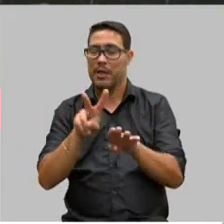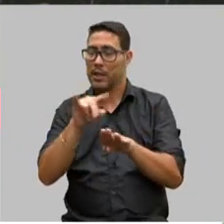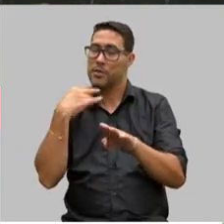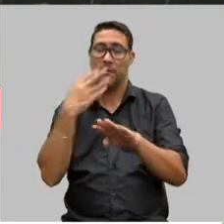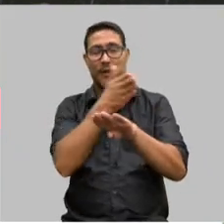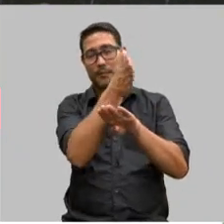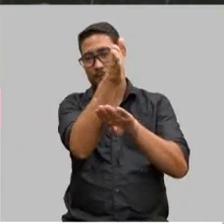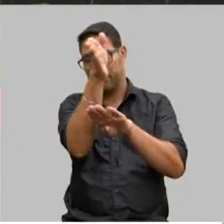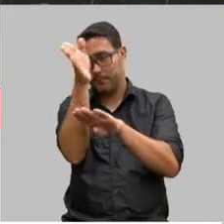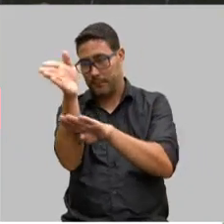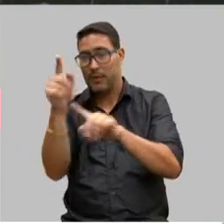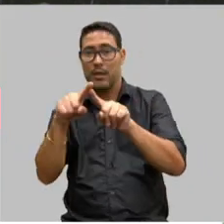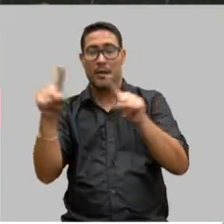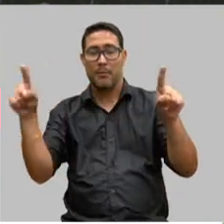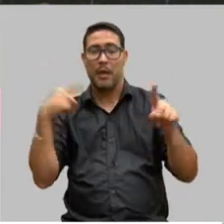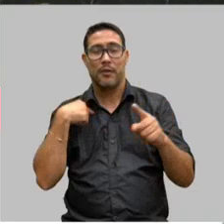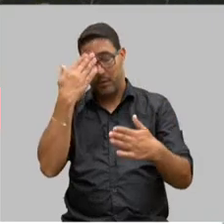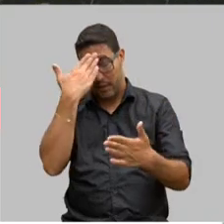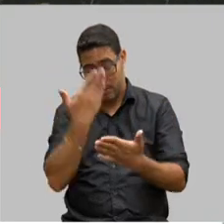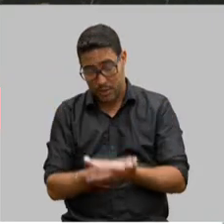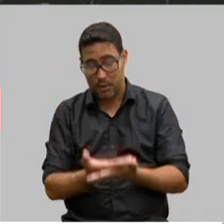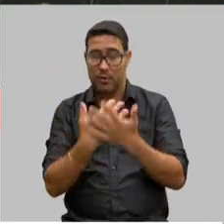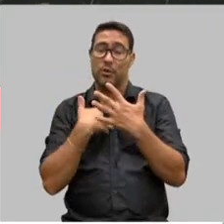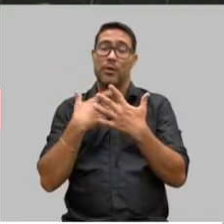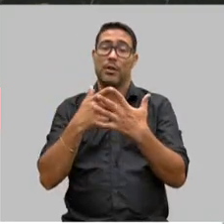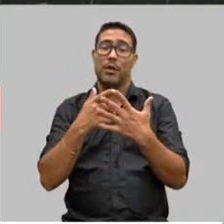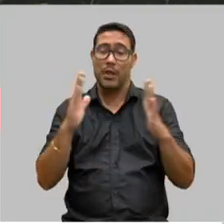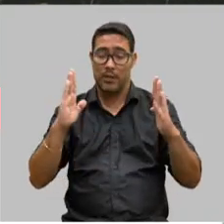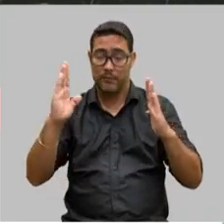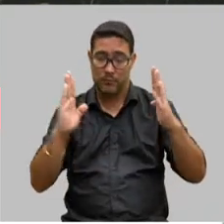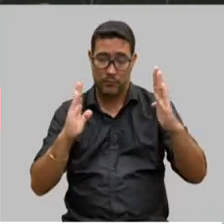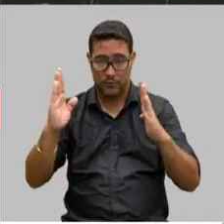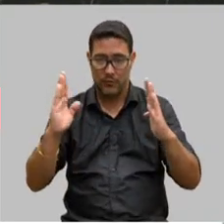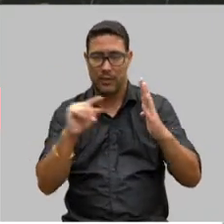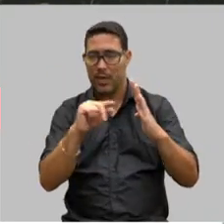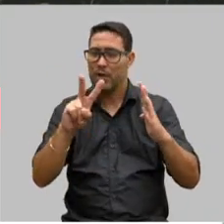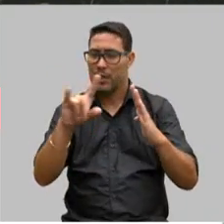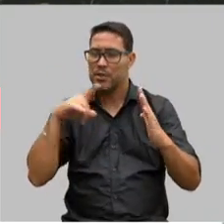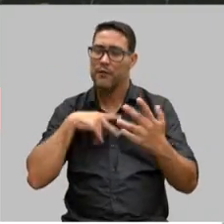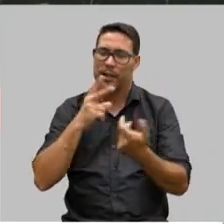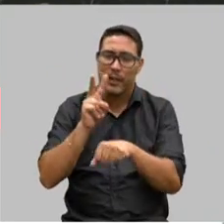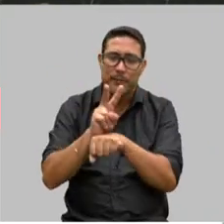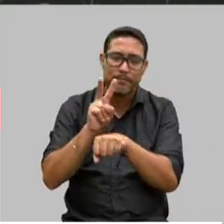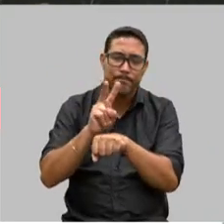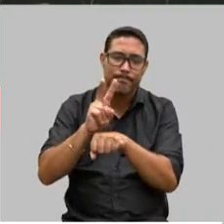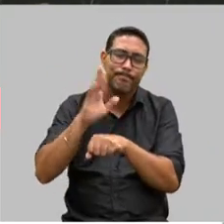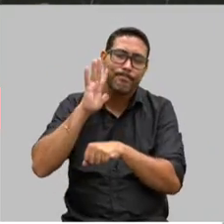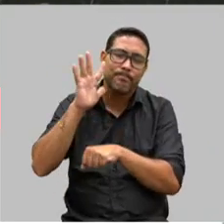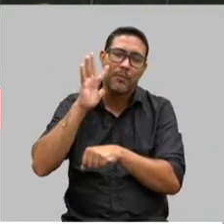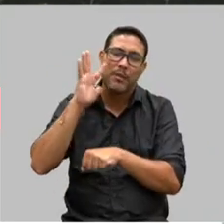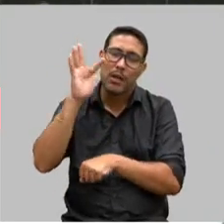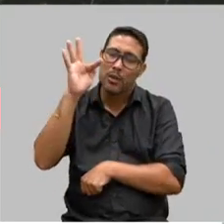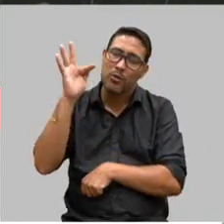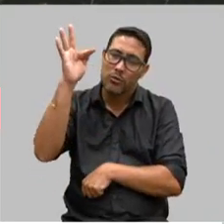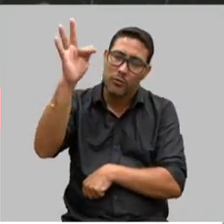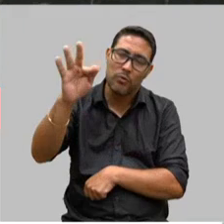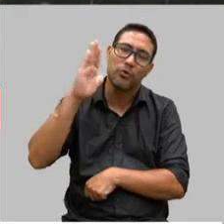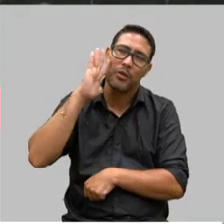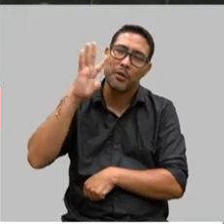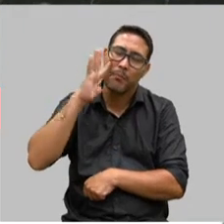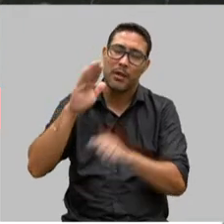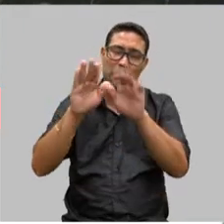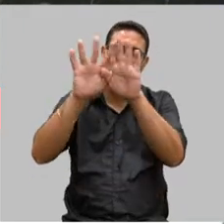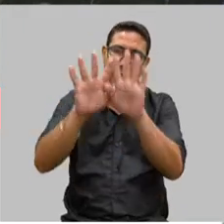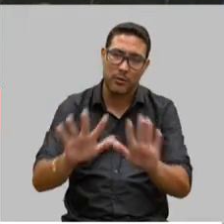eu creio que, ao final desse ciclo, nós teremos, pelo menos, sinais de prospecção de futuro para pensarmos um ambiente que seja